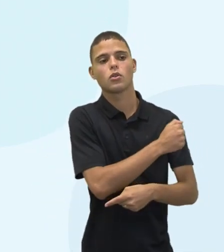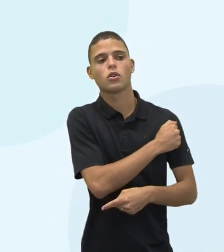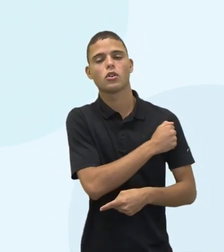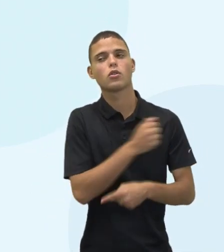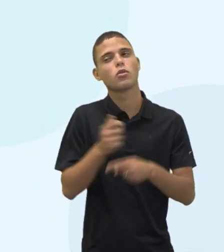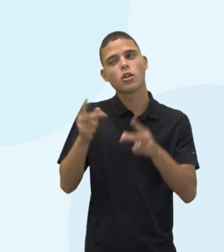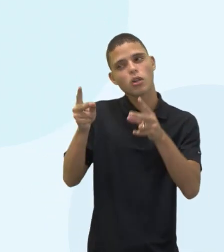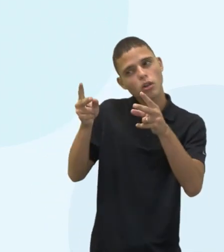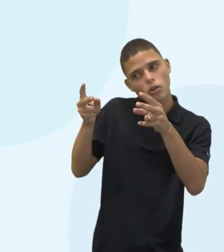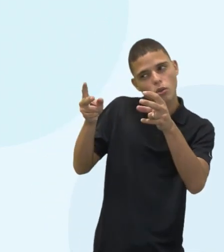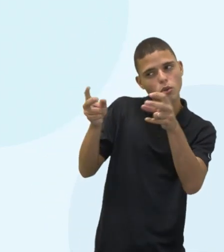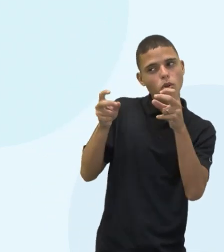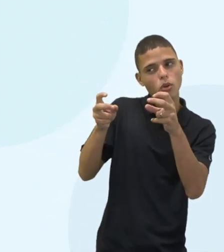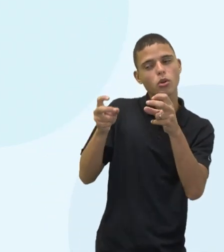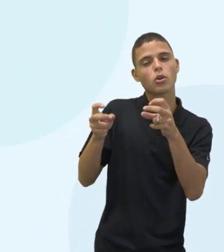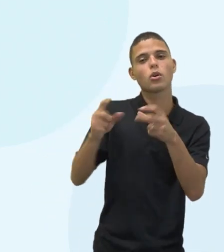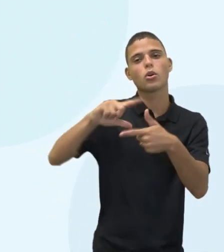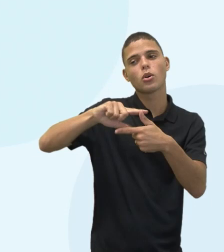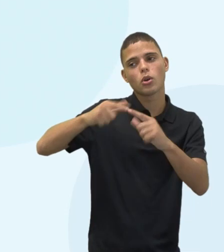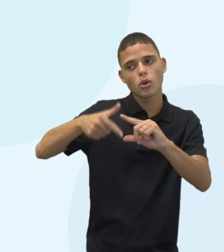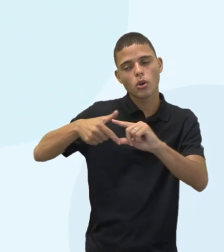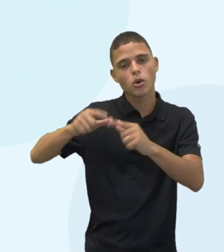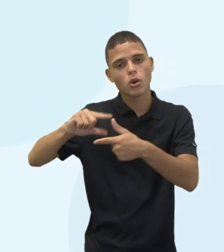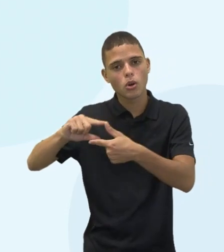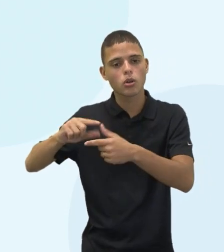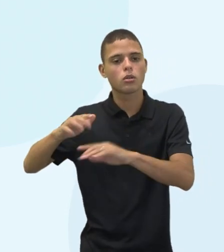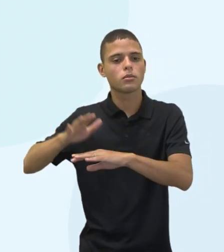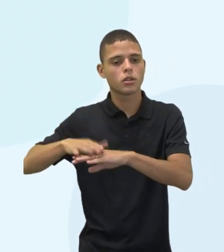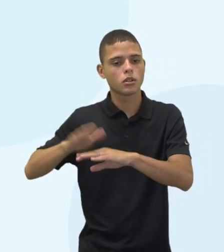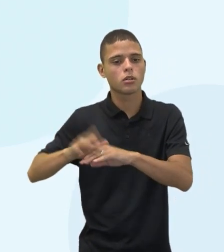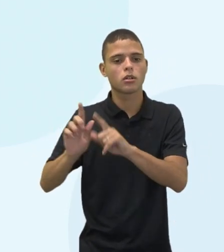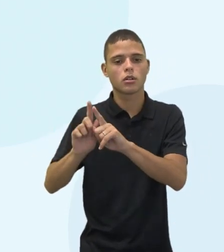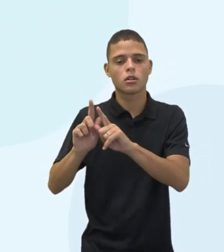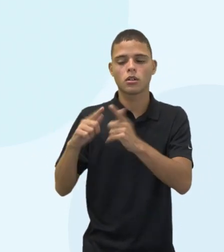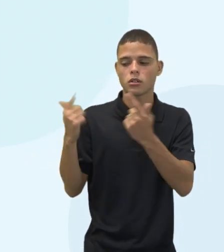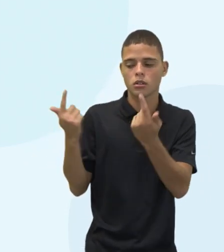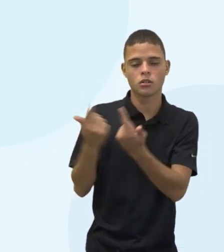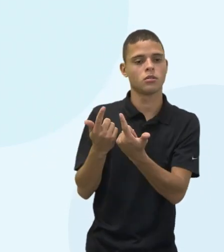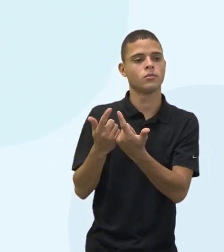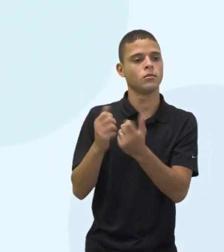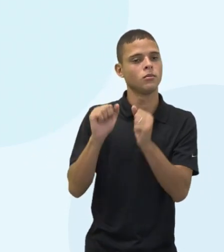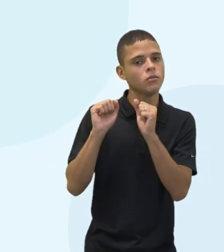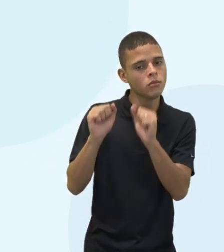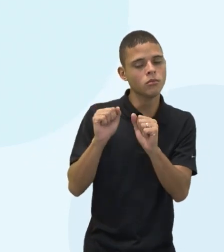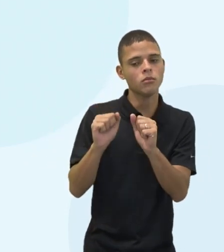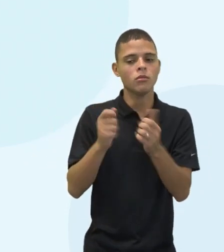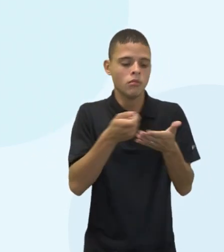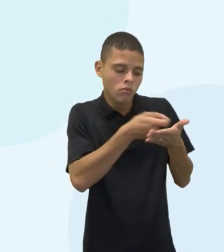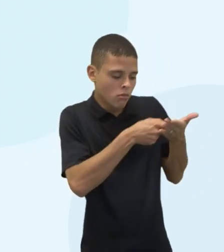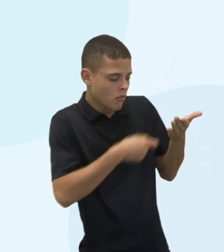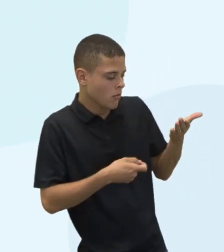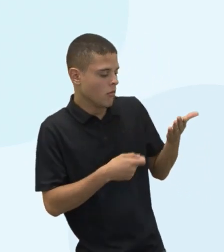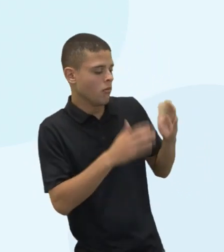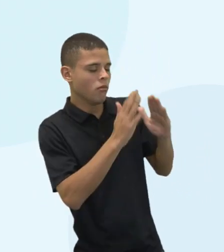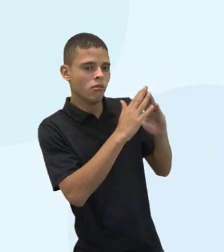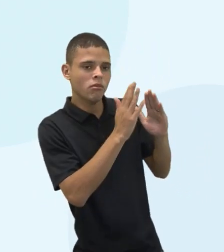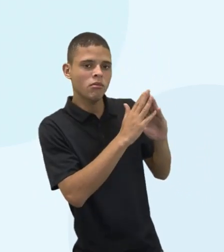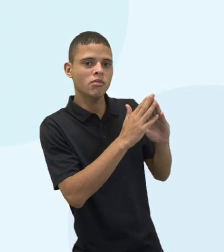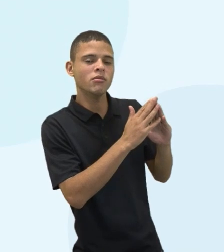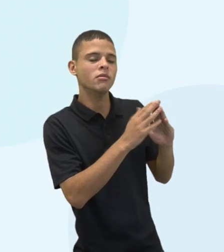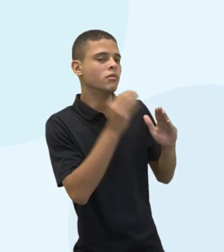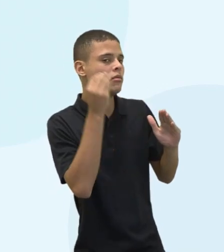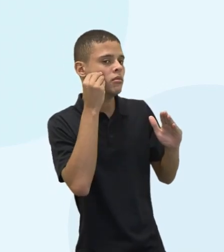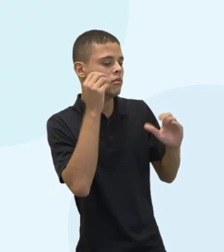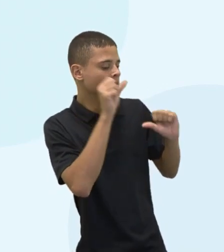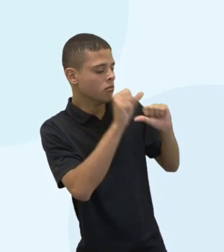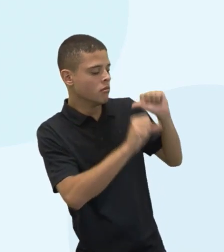geometria. Então ele pode elaborar planta de construção de residência, pode ser inclusive a deles, e podem modificar essas residências como se eles fossem